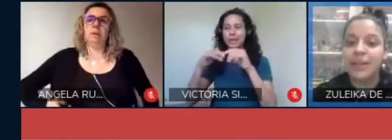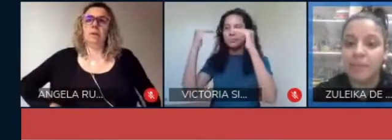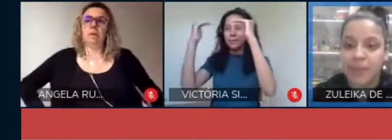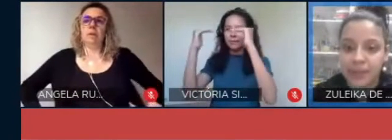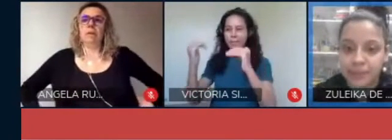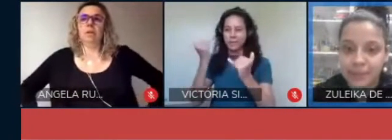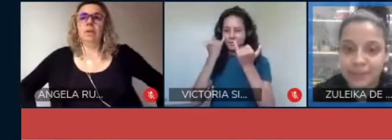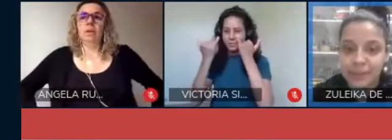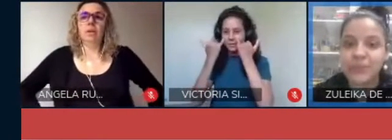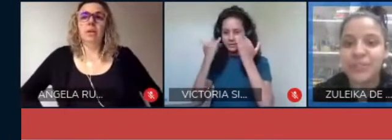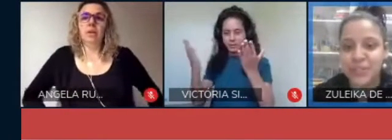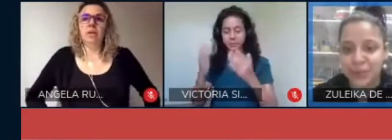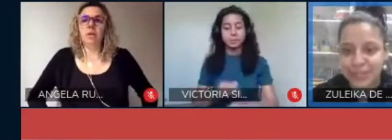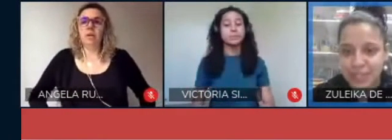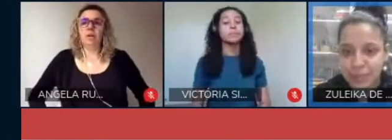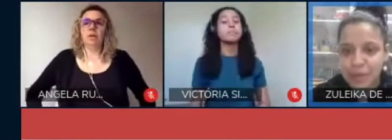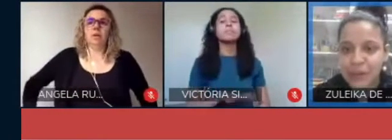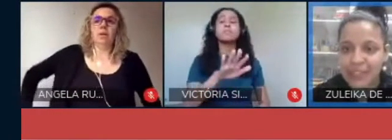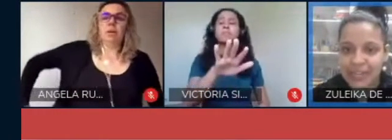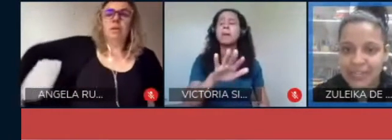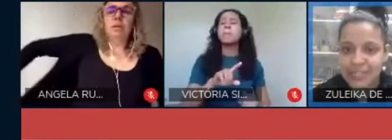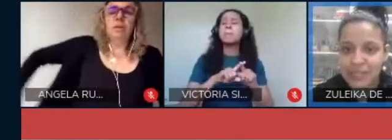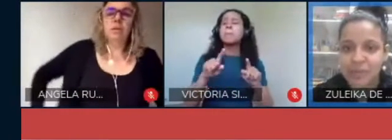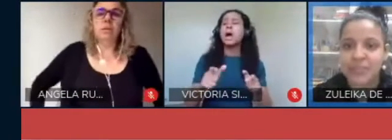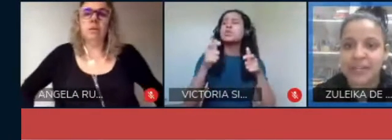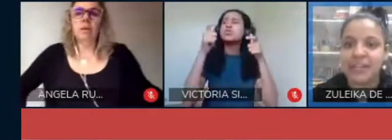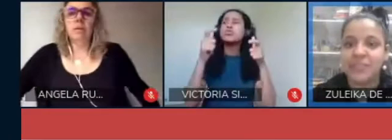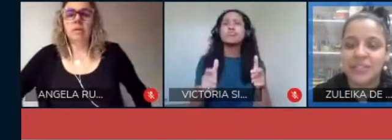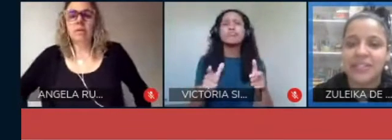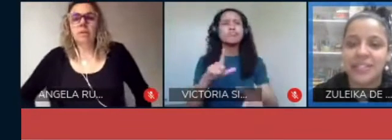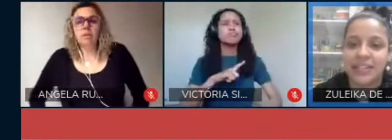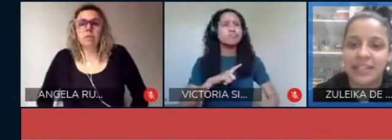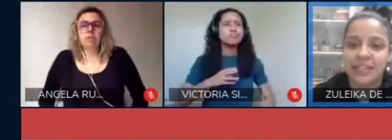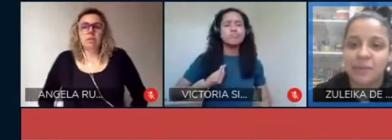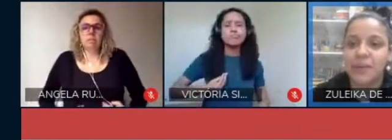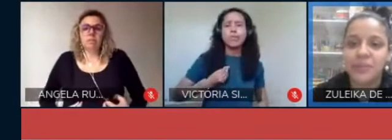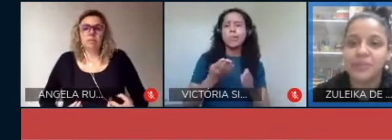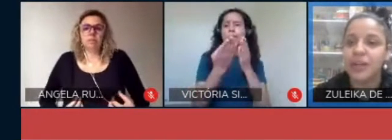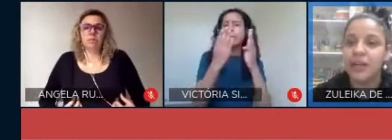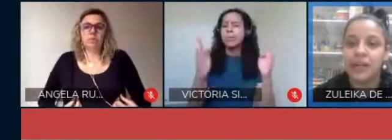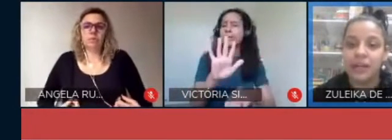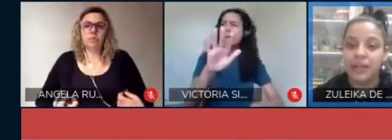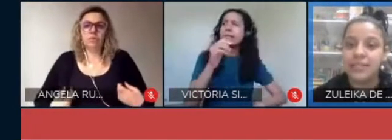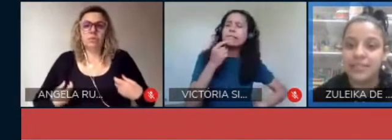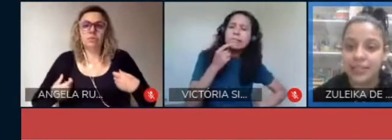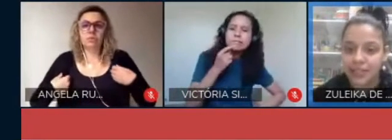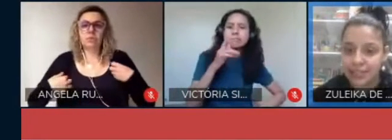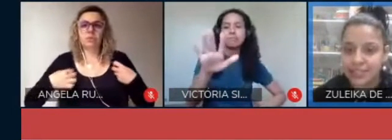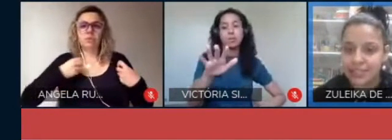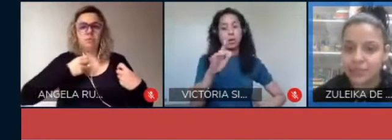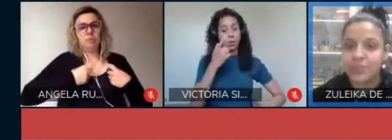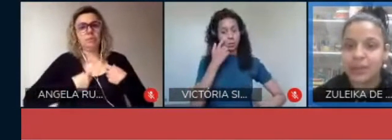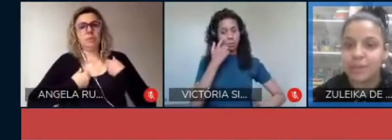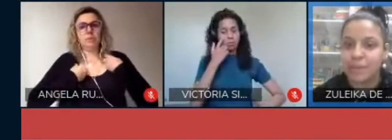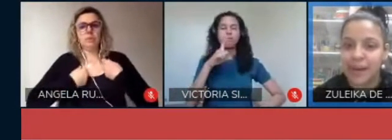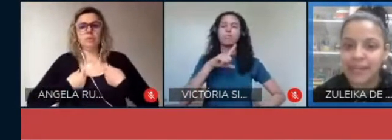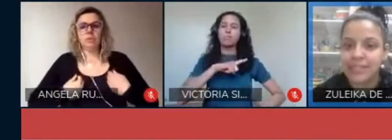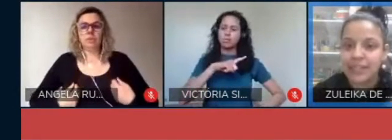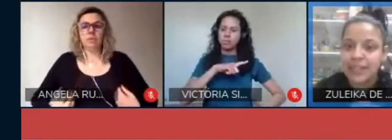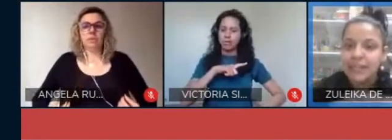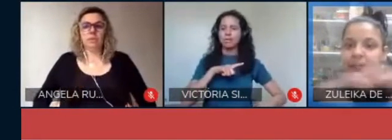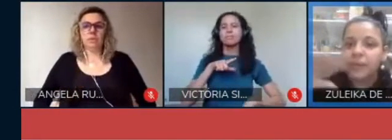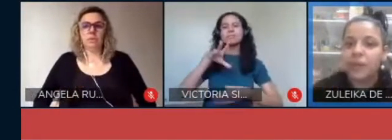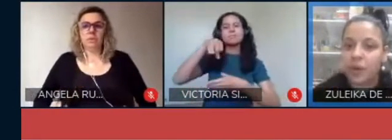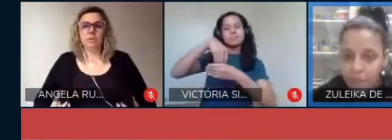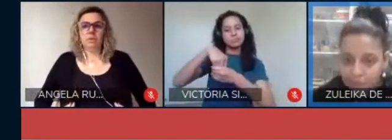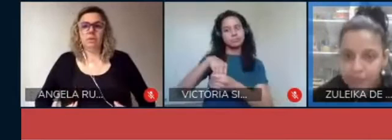Para eu saber onde estão essas bibliotecas, mostrei a vocês ali que eu posso, o Sabe